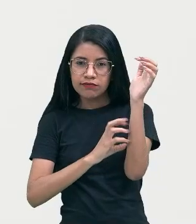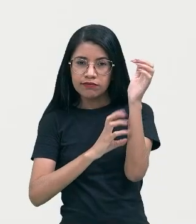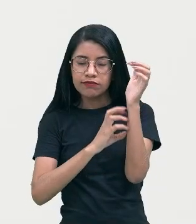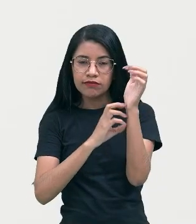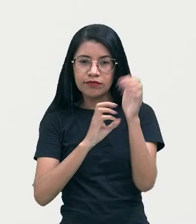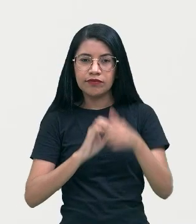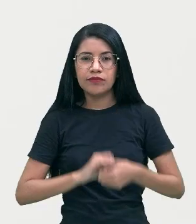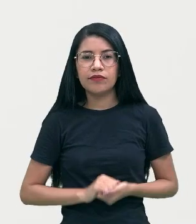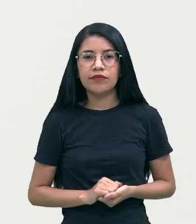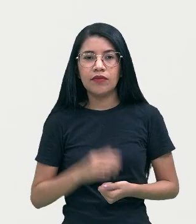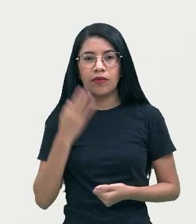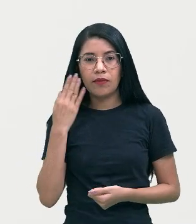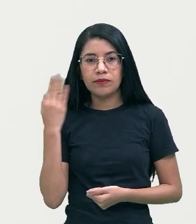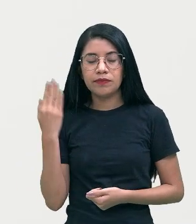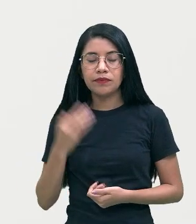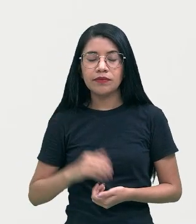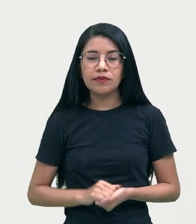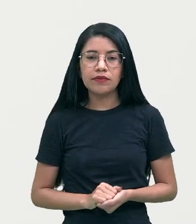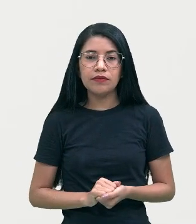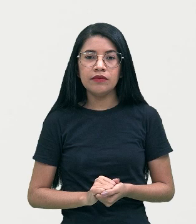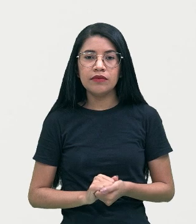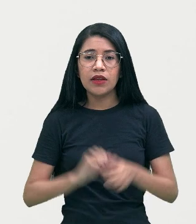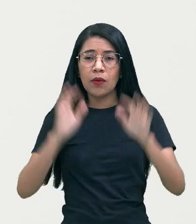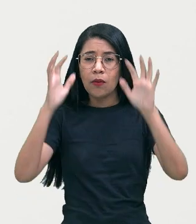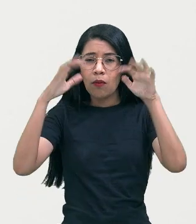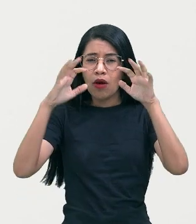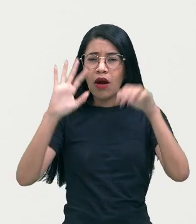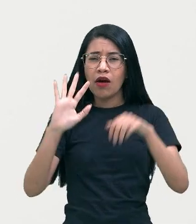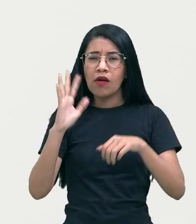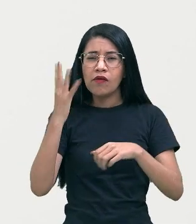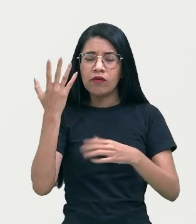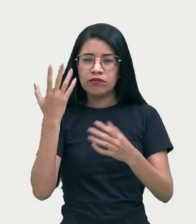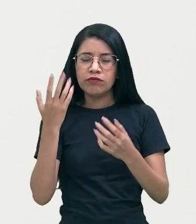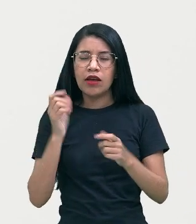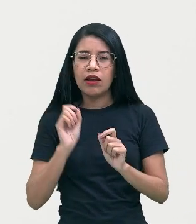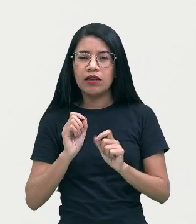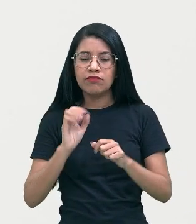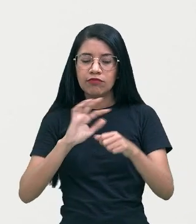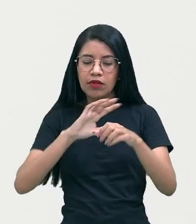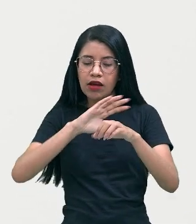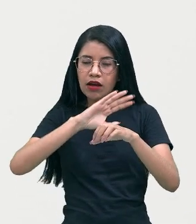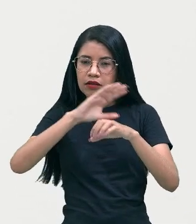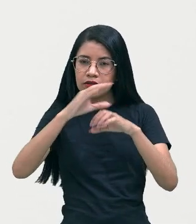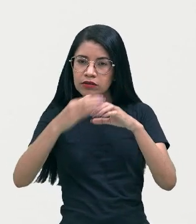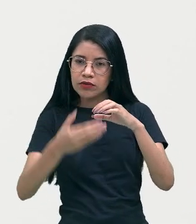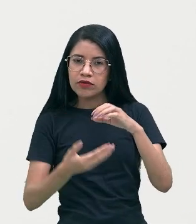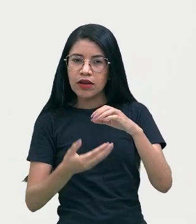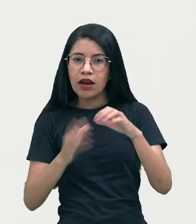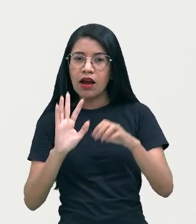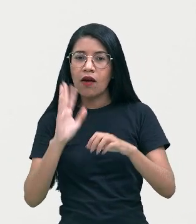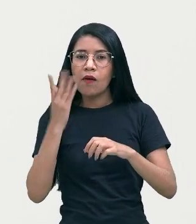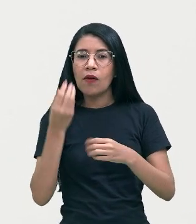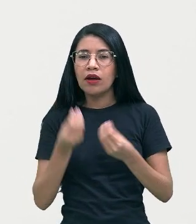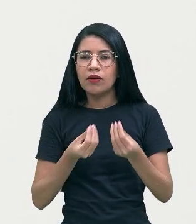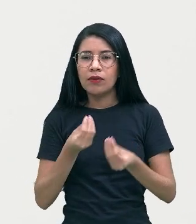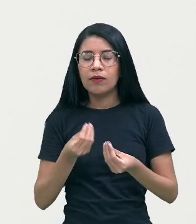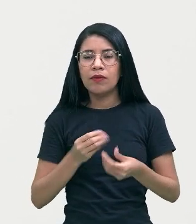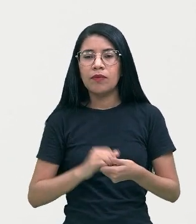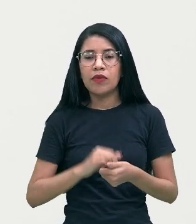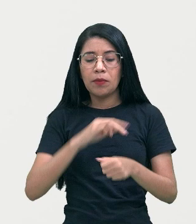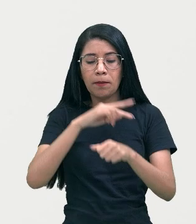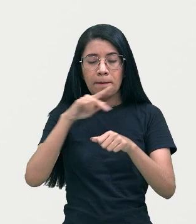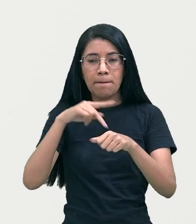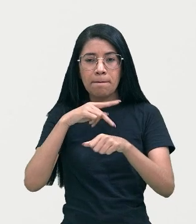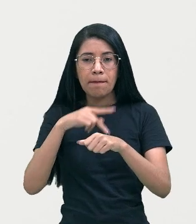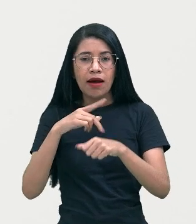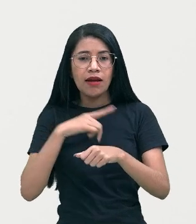lá. A chuva ácida, ela é um fenômeno do ar, né, atmosférico, que ocorre especialmente em países com elevado